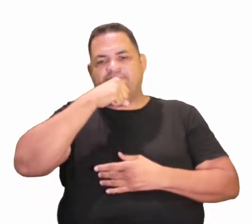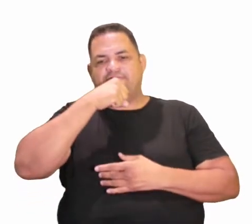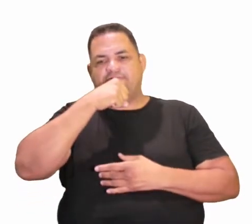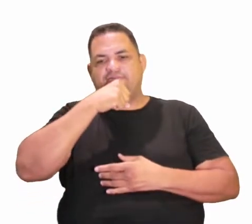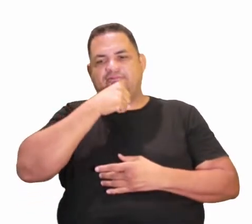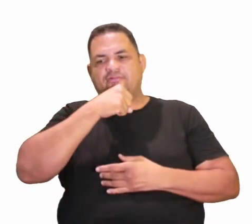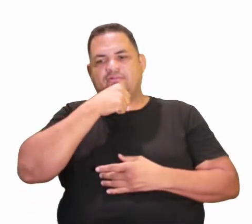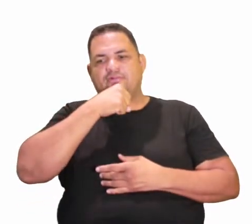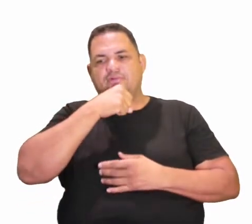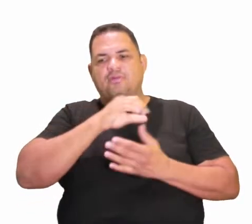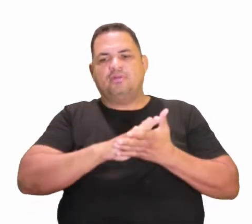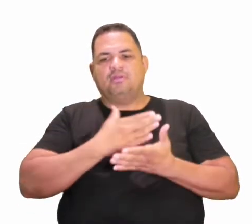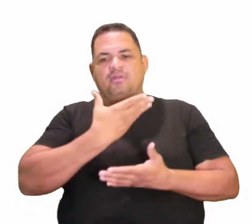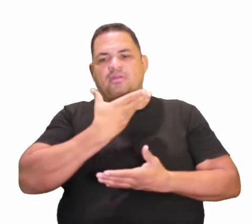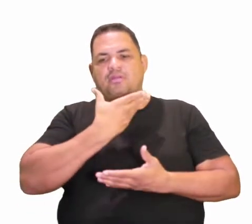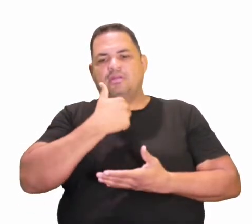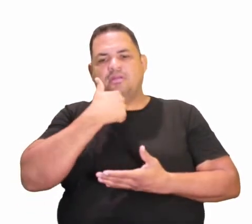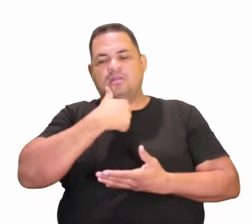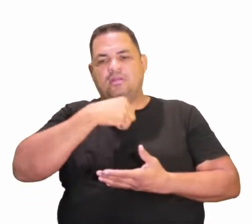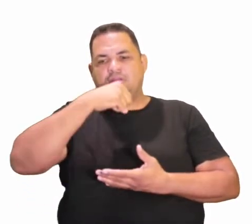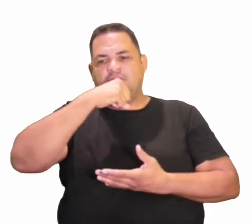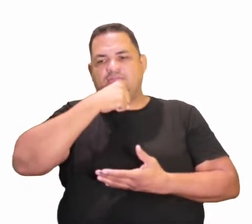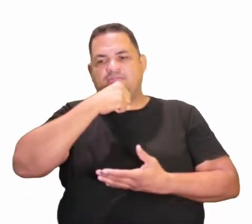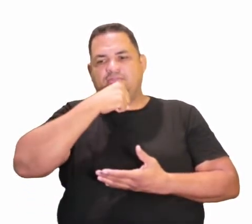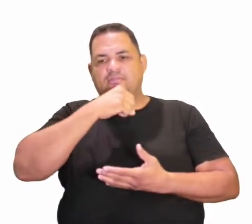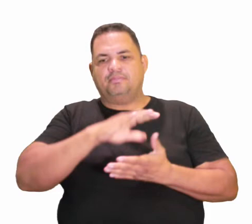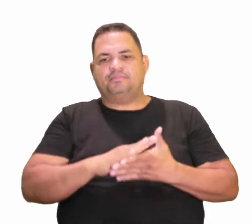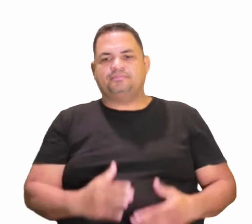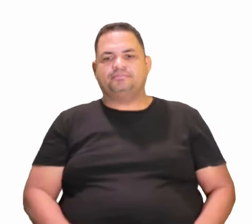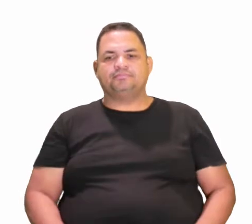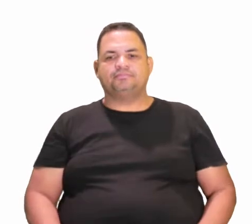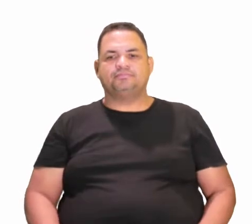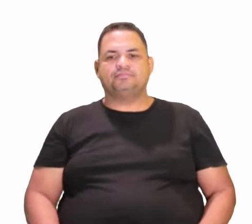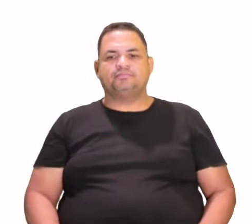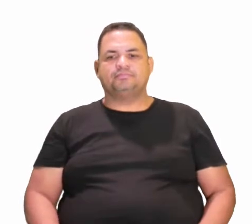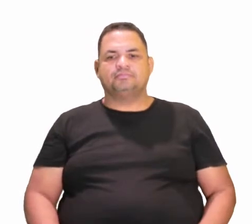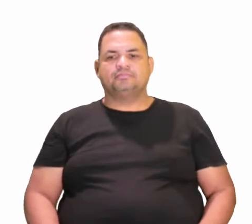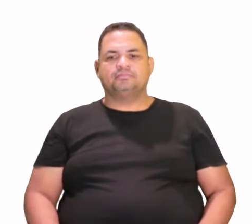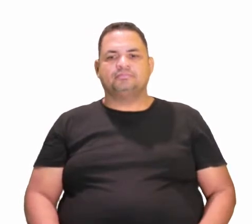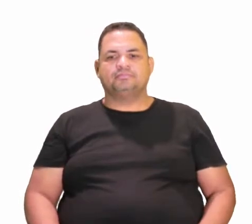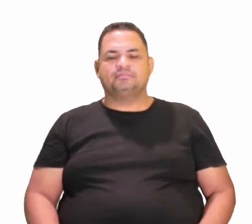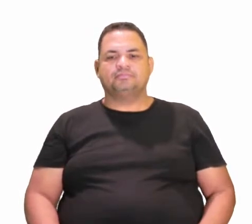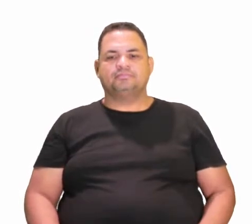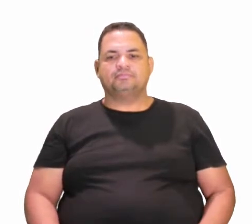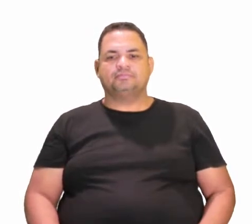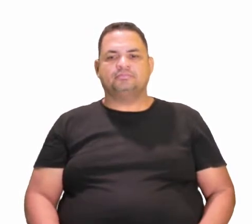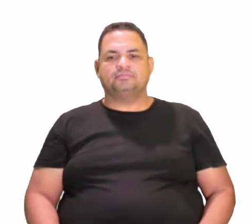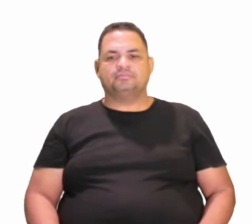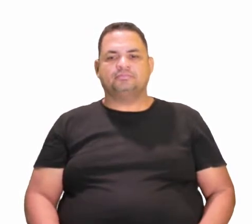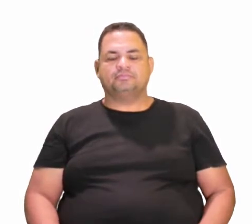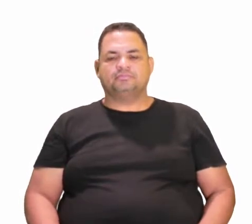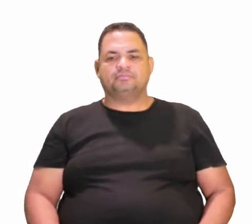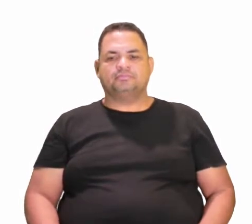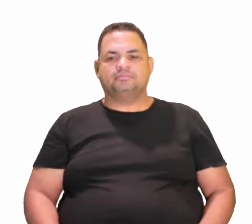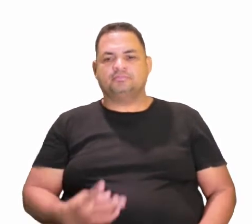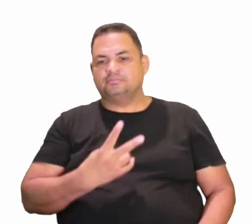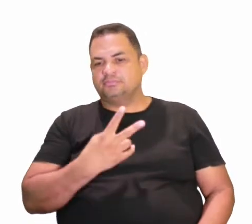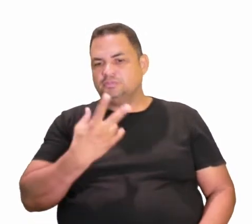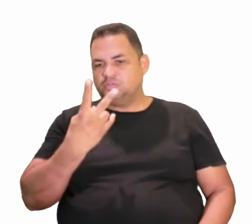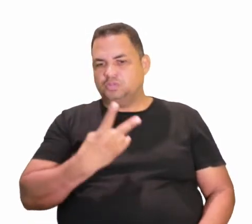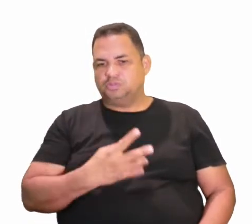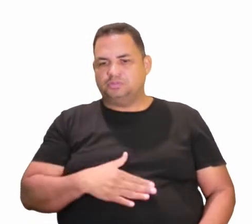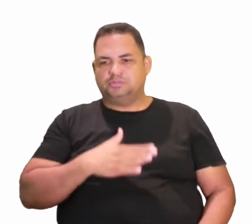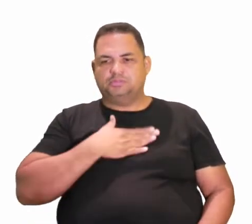você vai falar sobre os dois, você vai usar agora parents no final. These are my grandparents. Estes são os